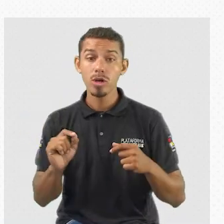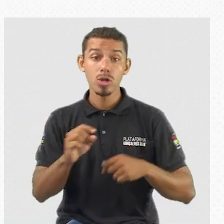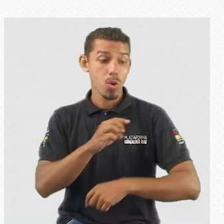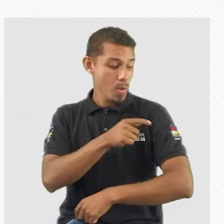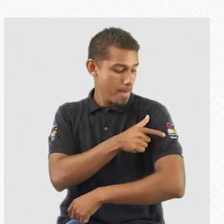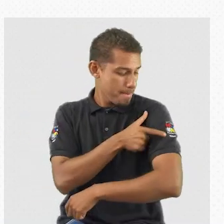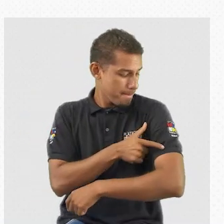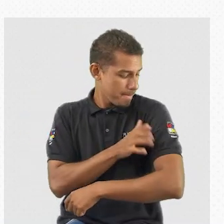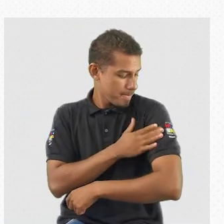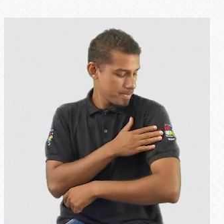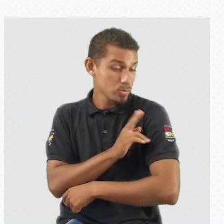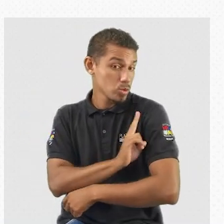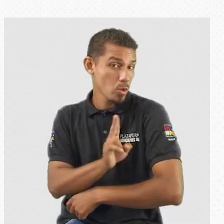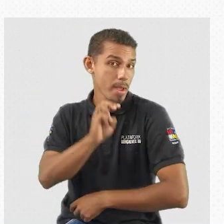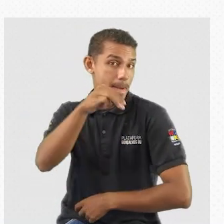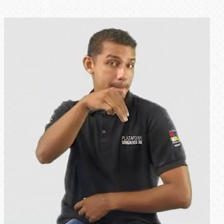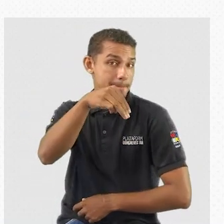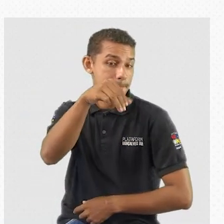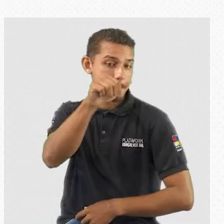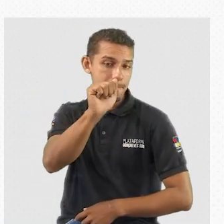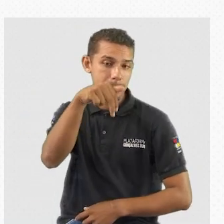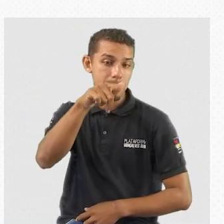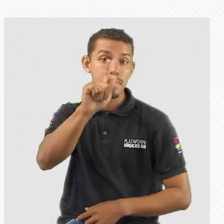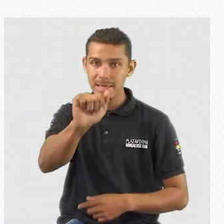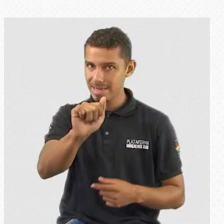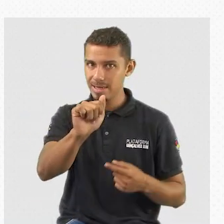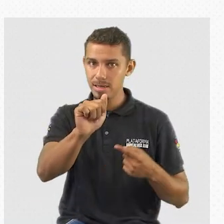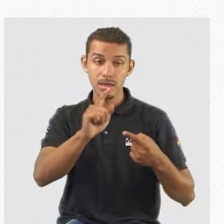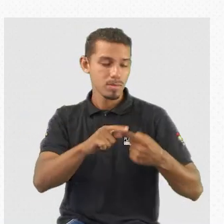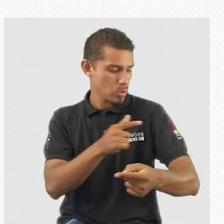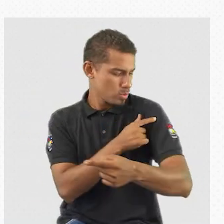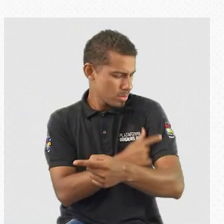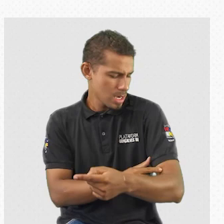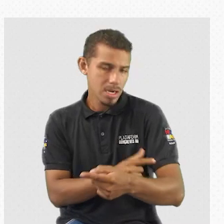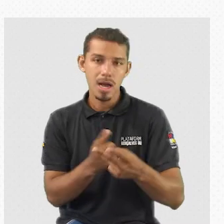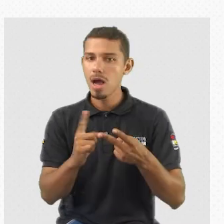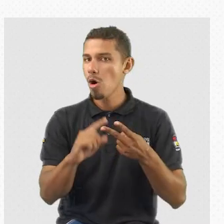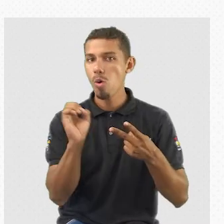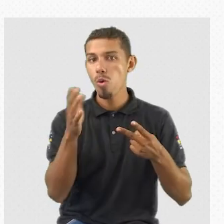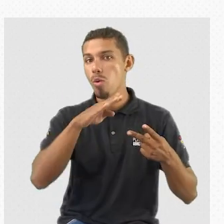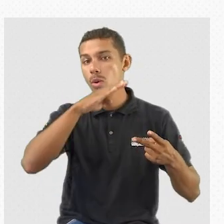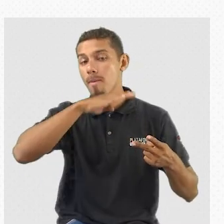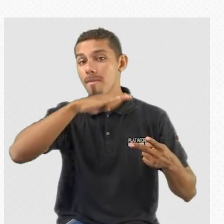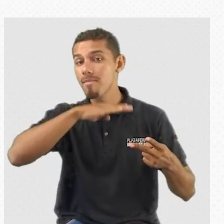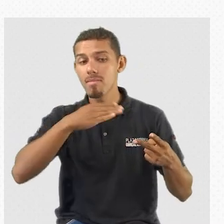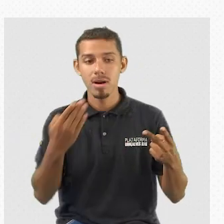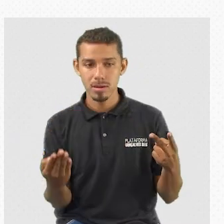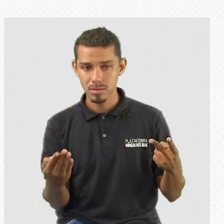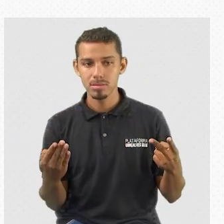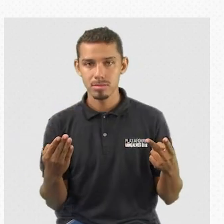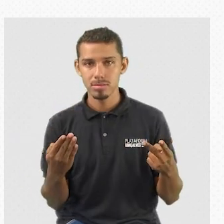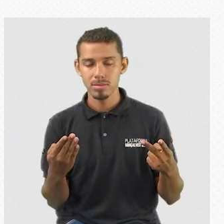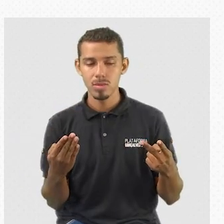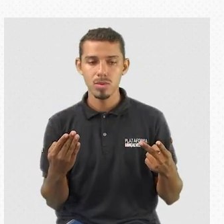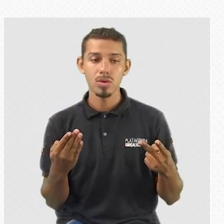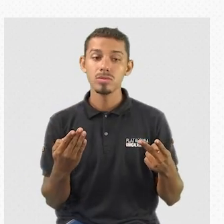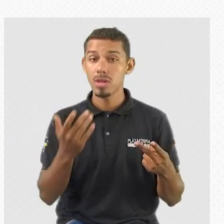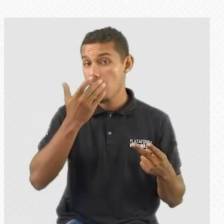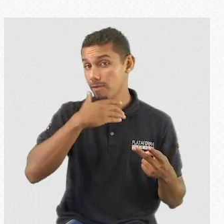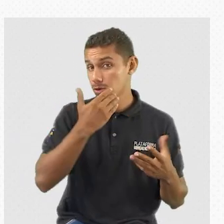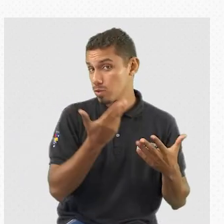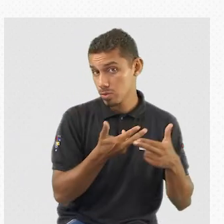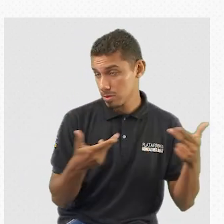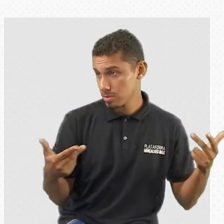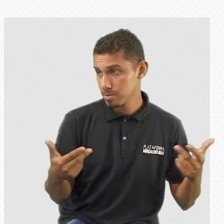palavra manga, ela não tem um significado em si mesma. Né? A palavra manga, eu posso me referir à manga da minha camisa, à